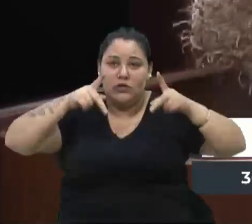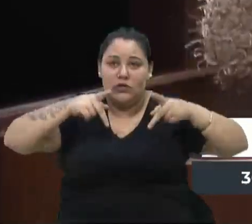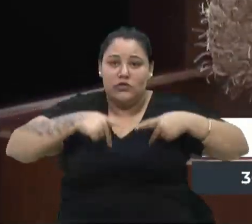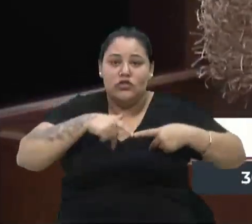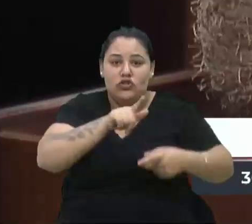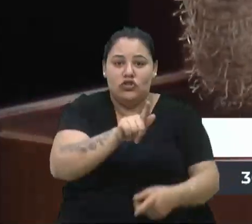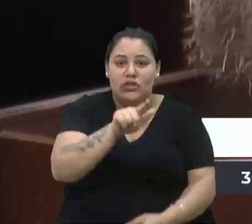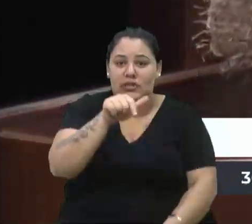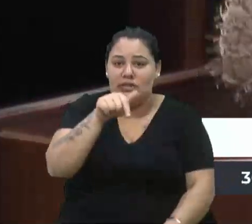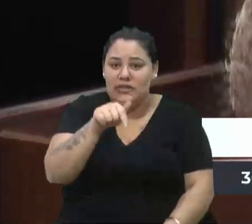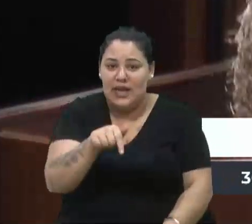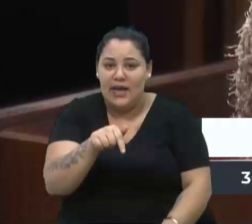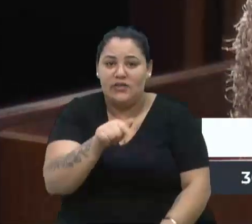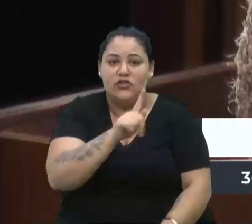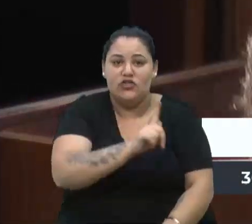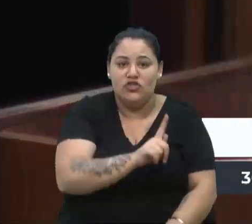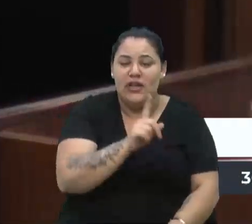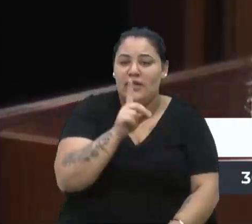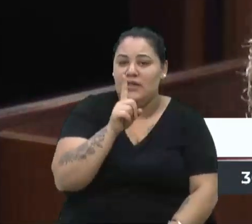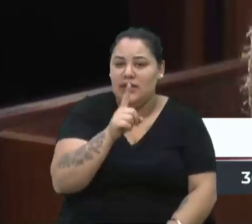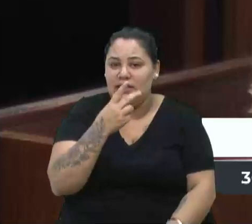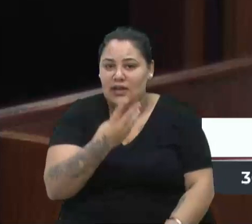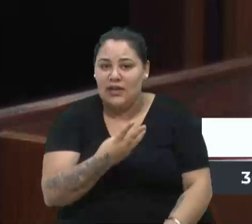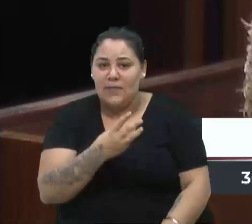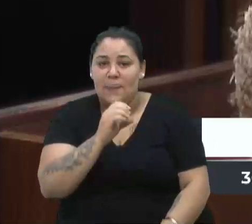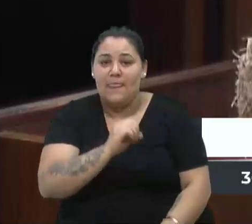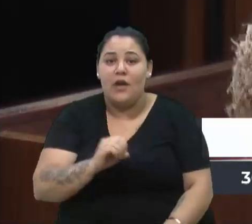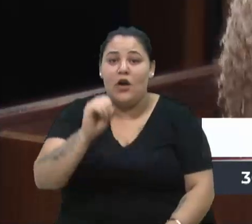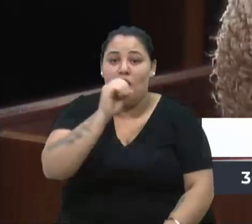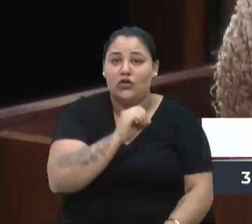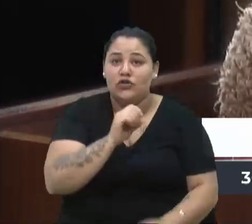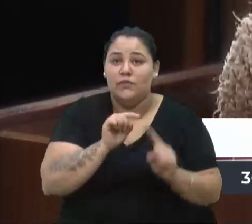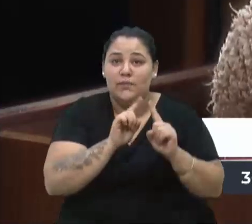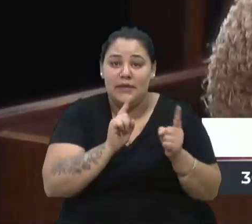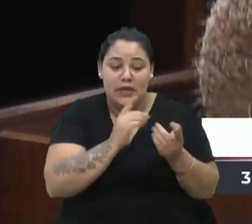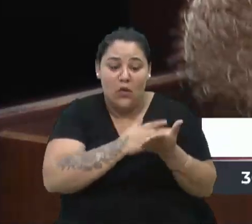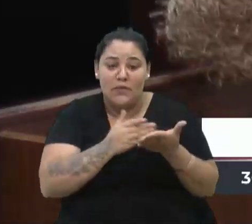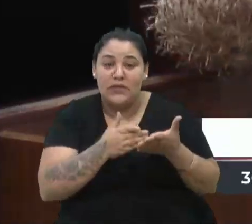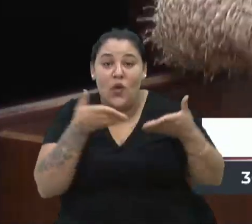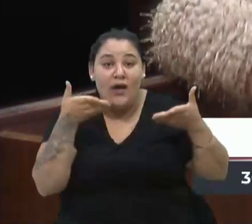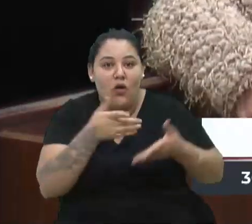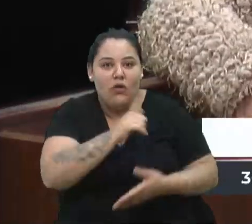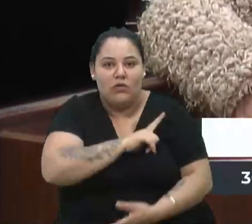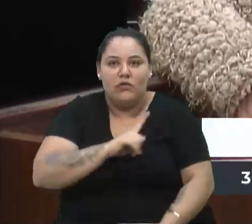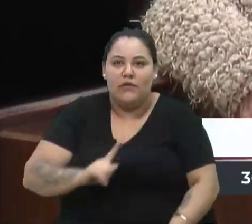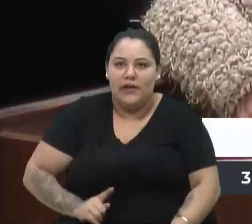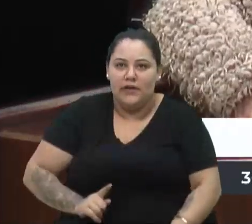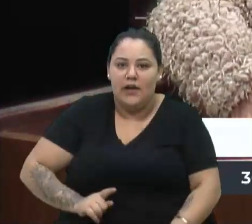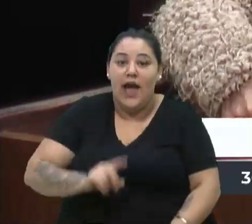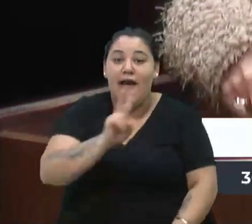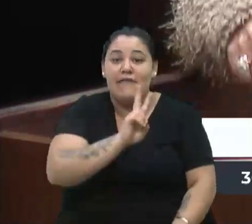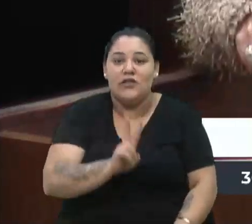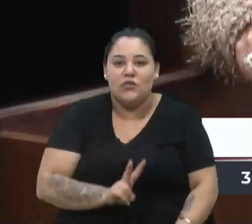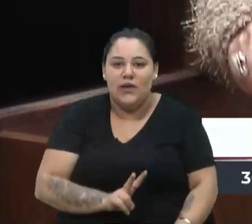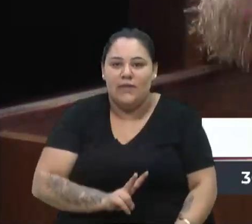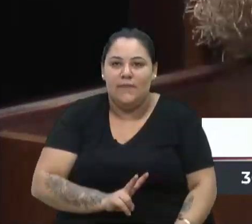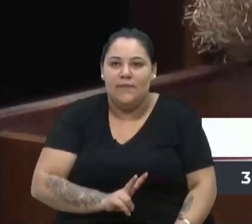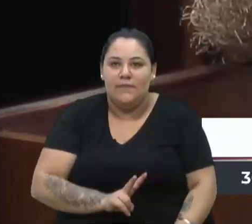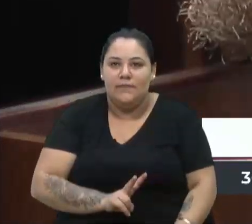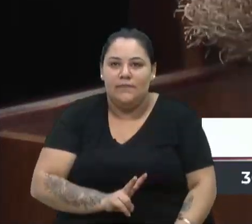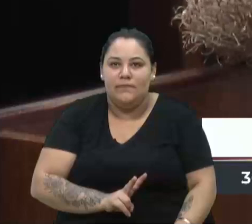G7, no G13, ótimo. Mas está recém começando esse governo. A Venezuela